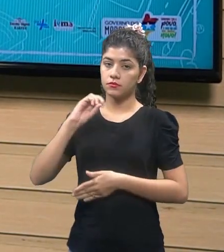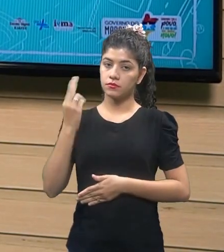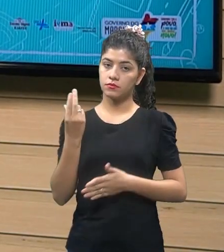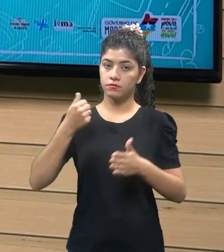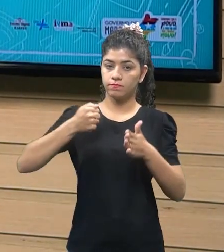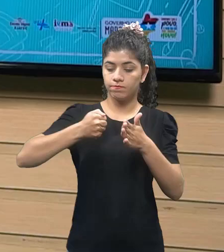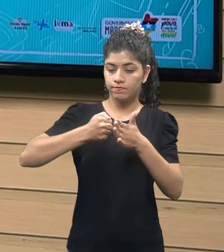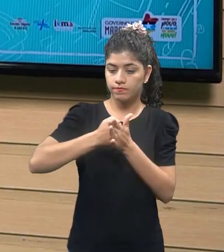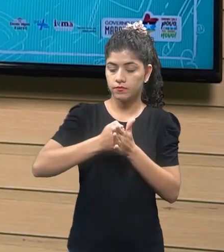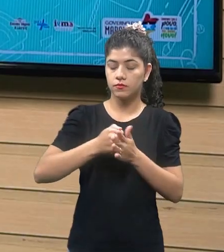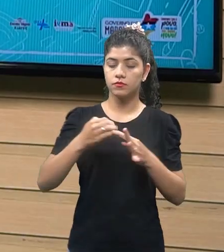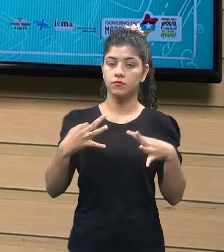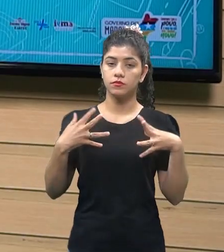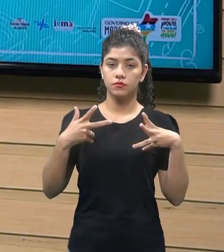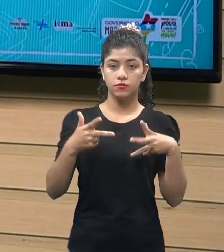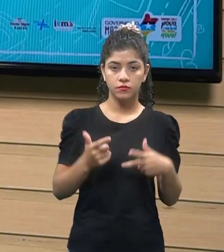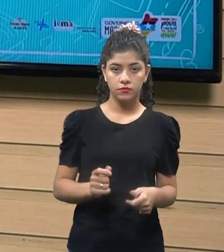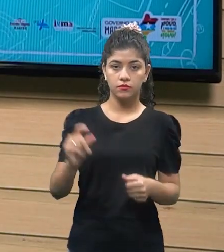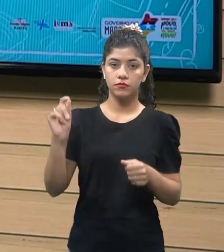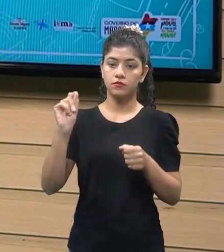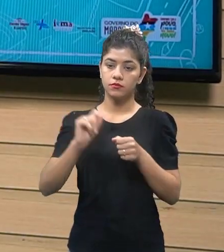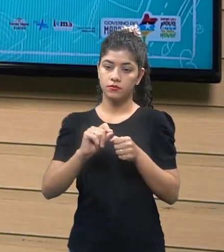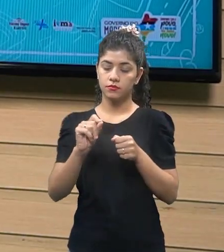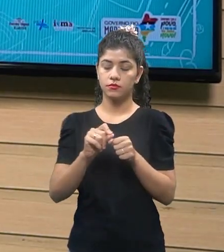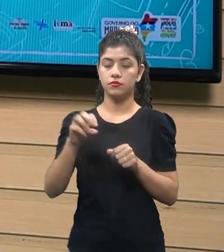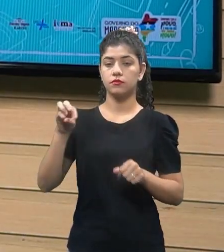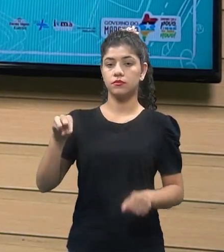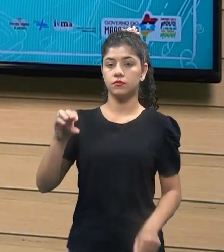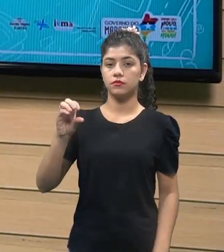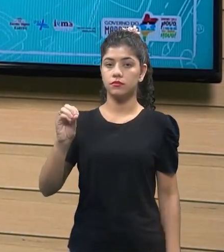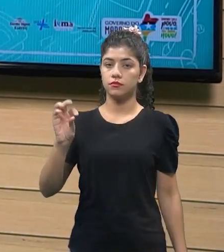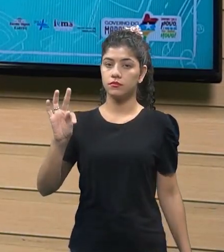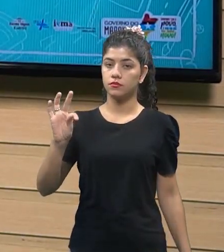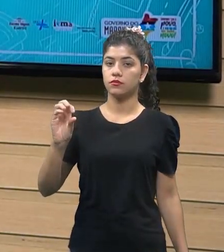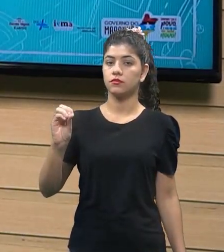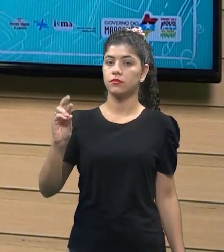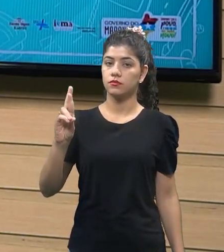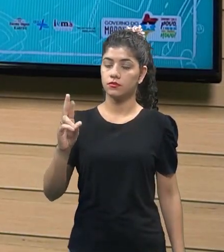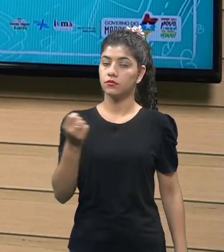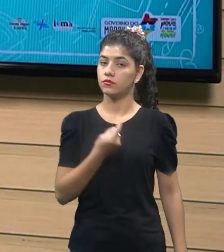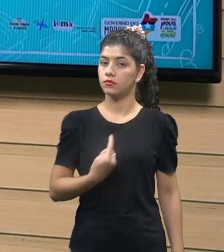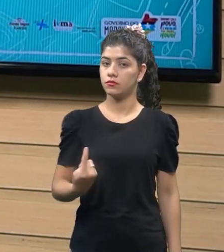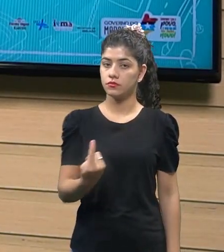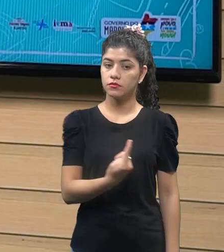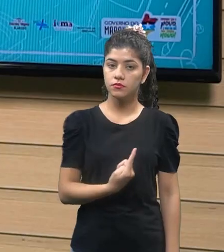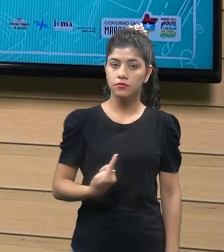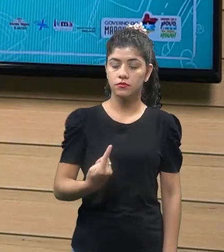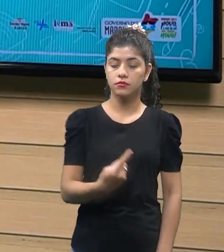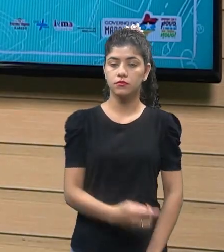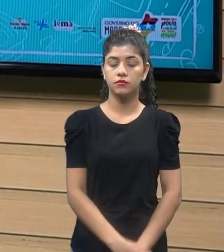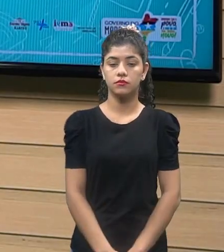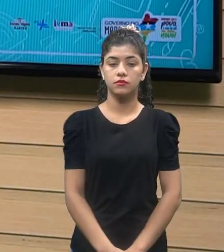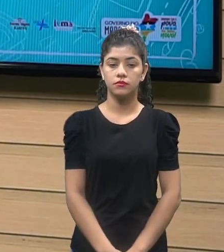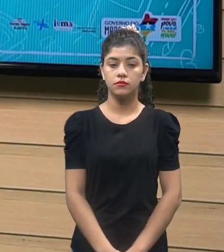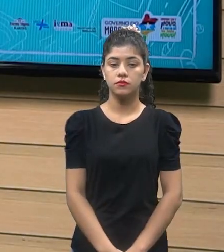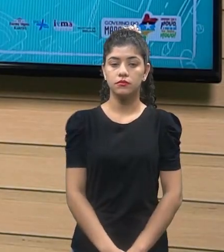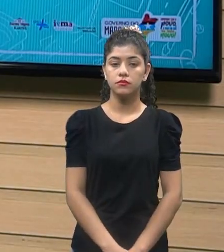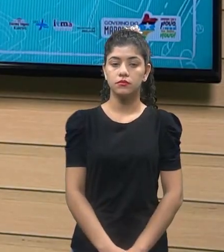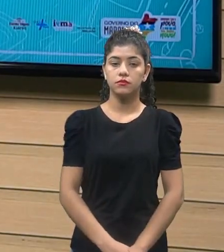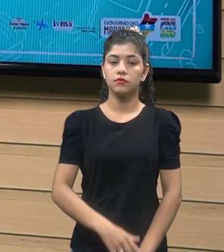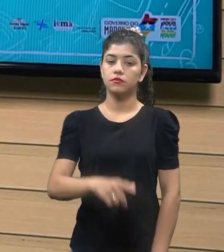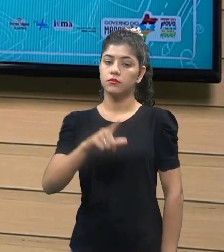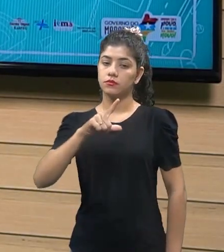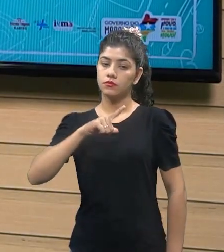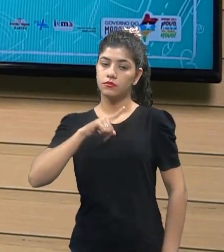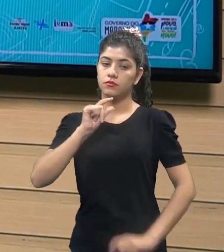será executado pelos motores. Tudo isso de forma autônoma. Tá? E aí sim nós teremos